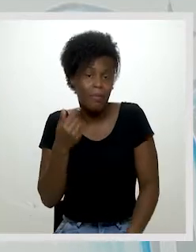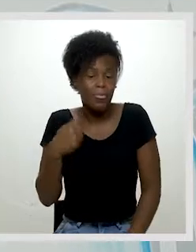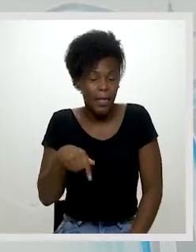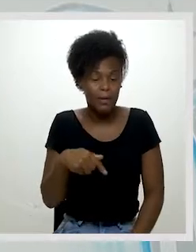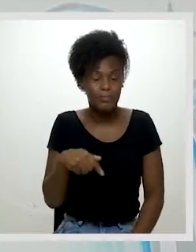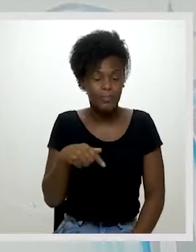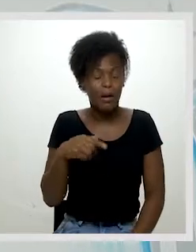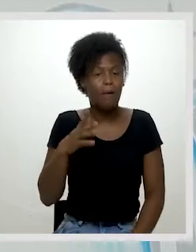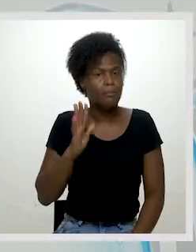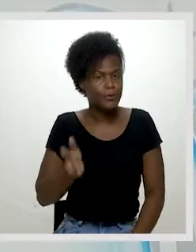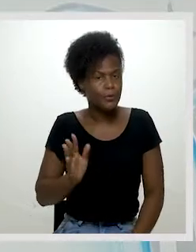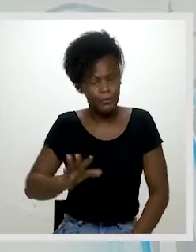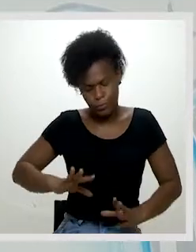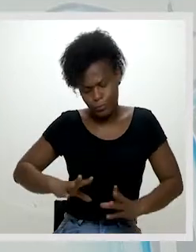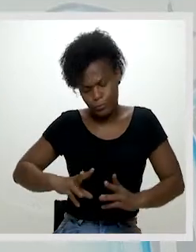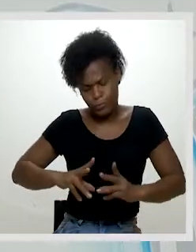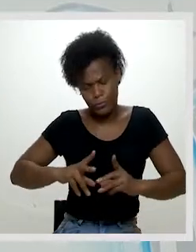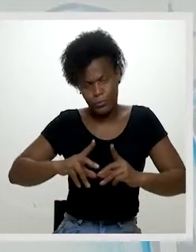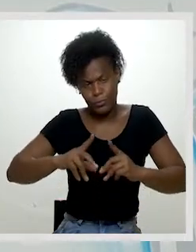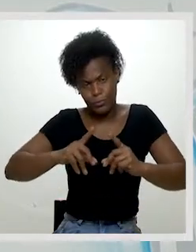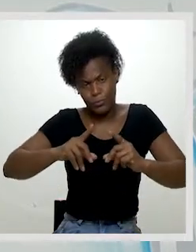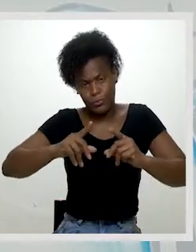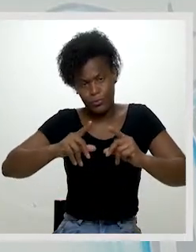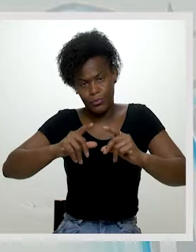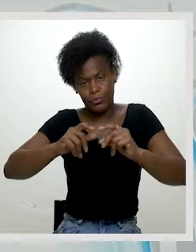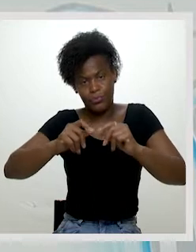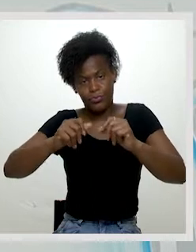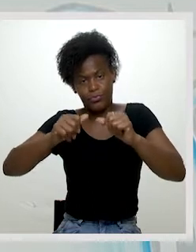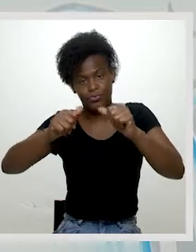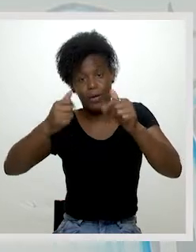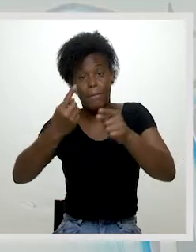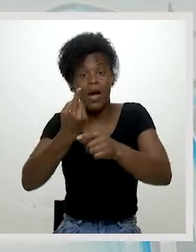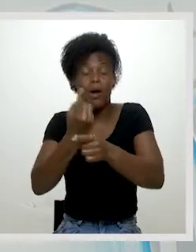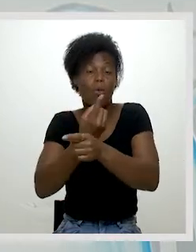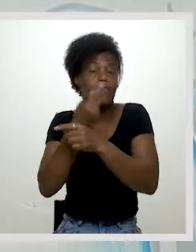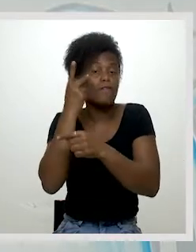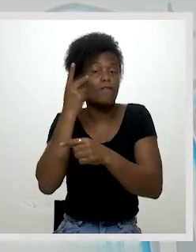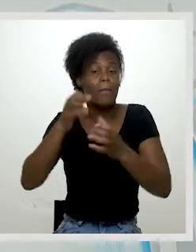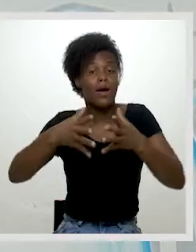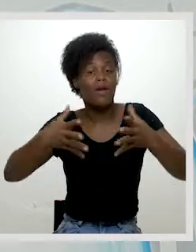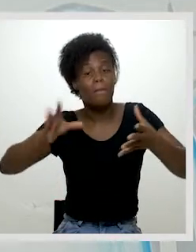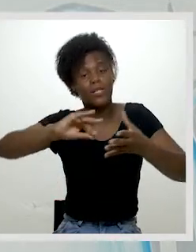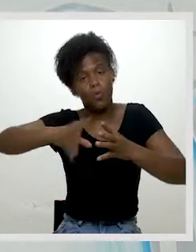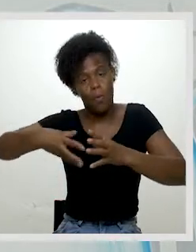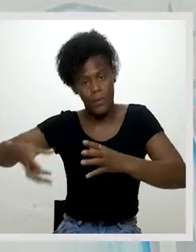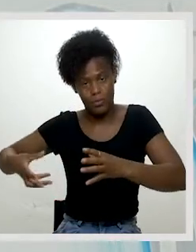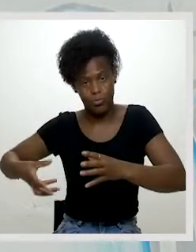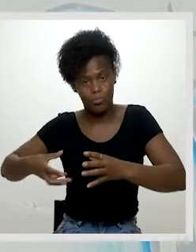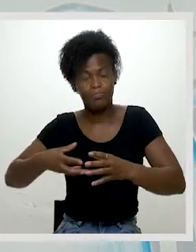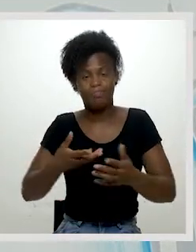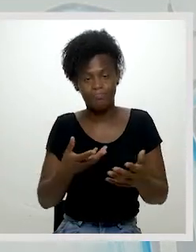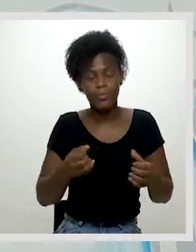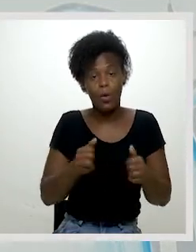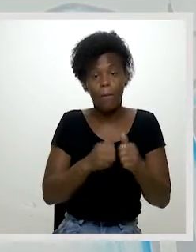não, tinham que evoluir, não é? Para seres vivos maiores. Seres vivos maiores chamamos de seres vivos mais complexos, não é assim?